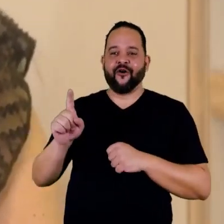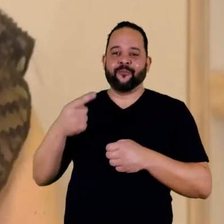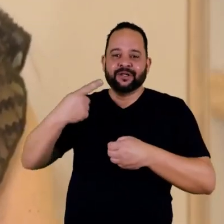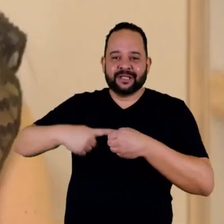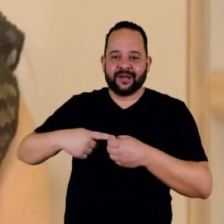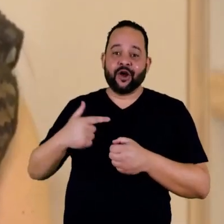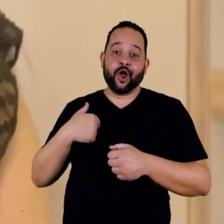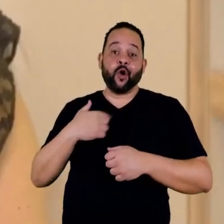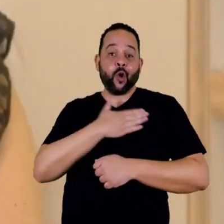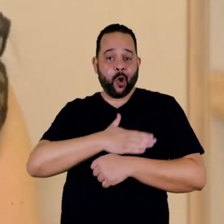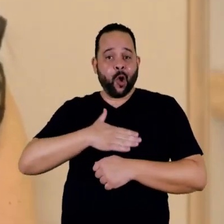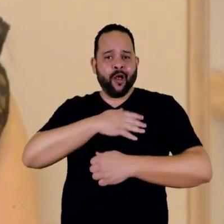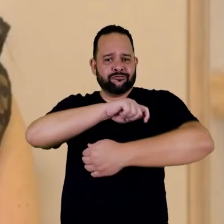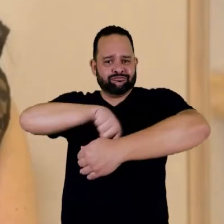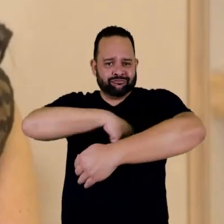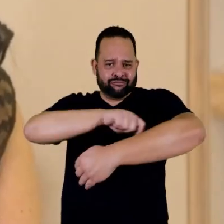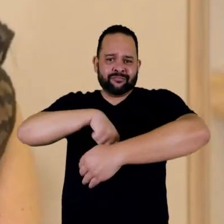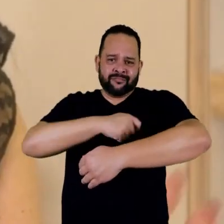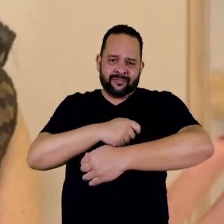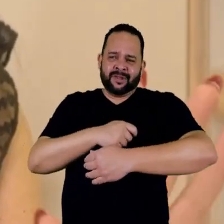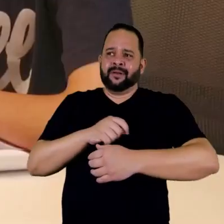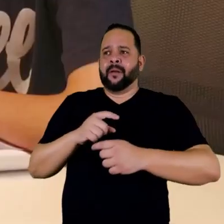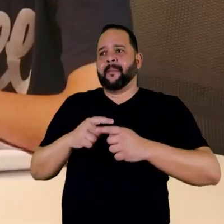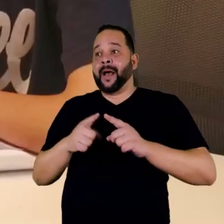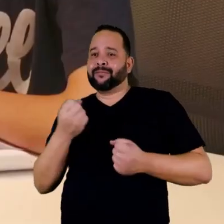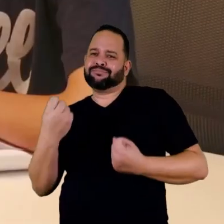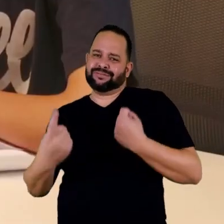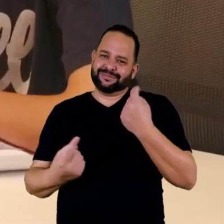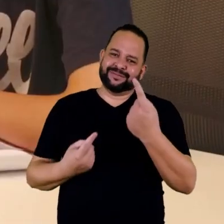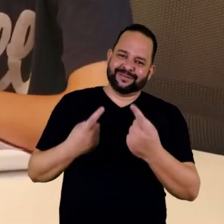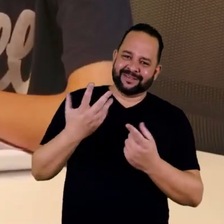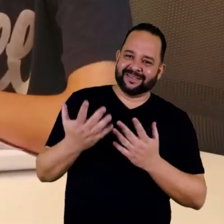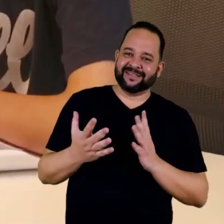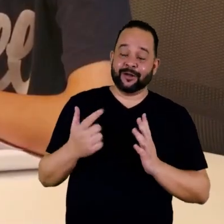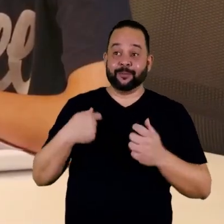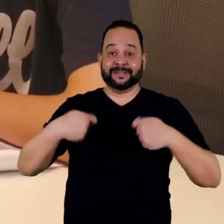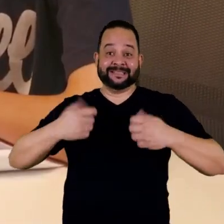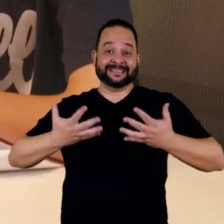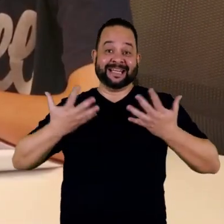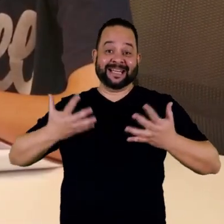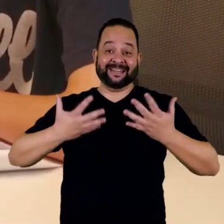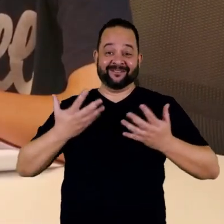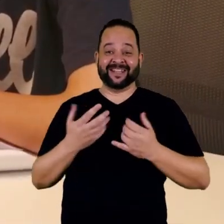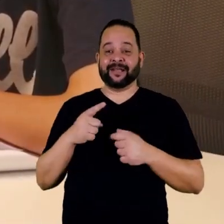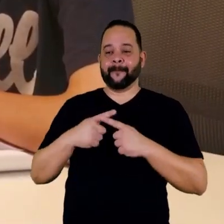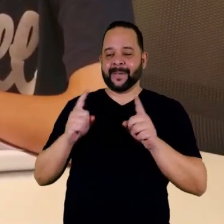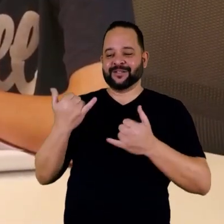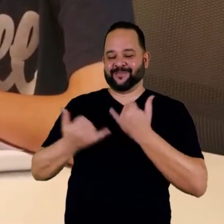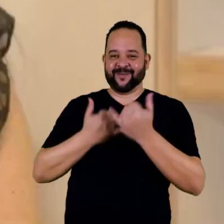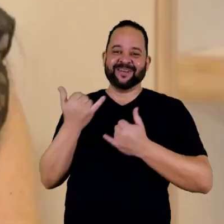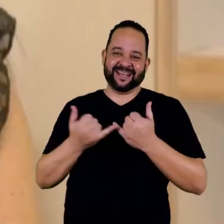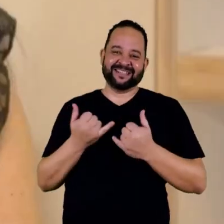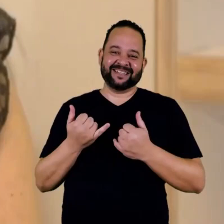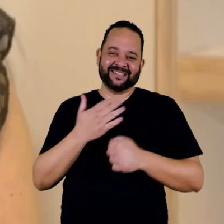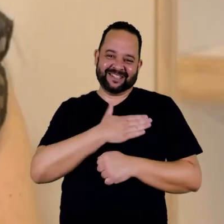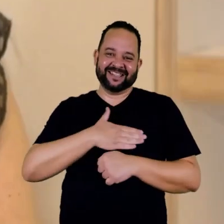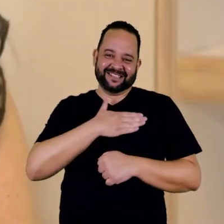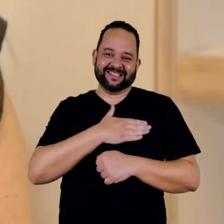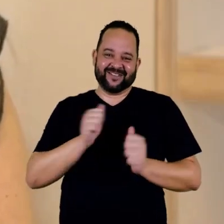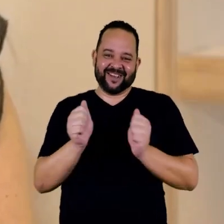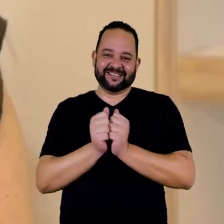de cozinhar Por incrível que pareça raramente né tem que tá muito inspirada Mas essa é uma brincadeira que a gente faz aí